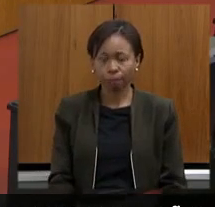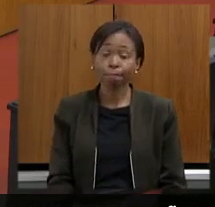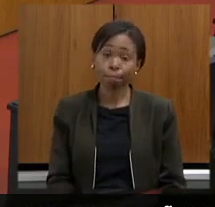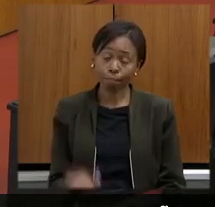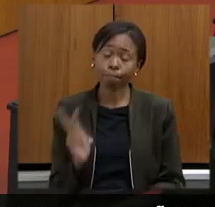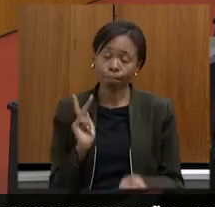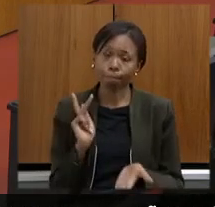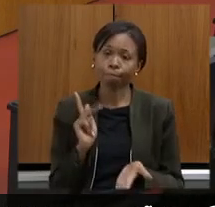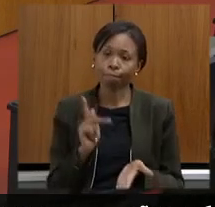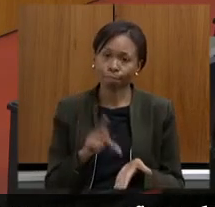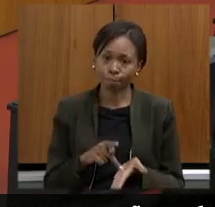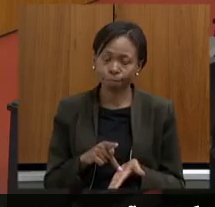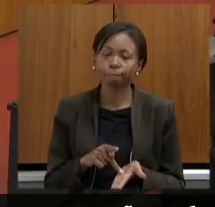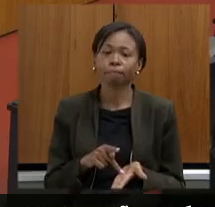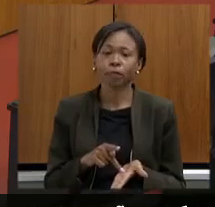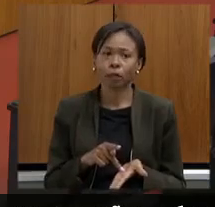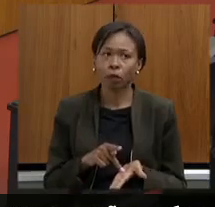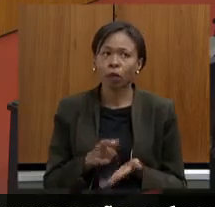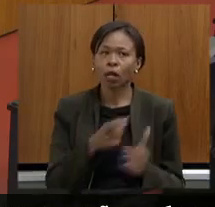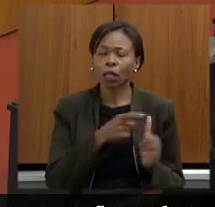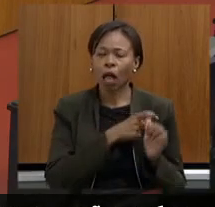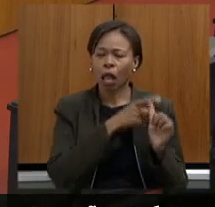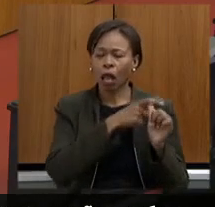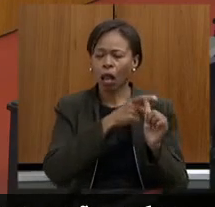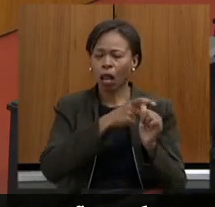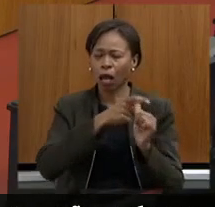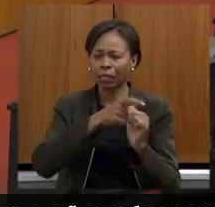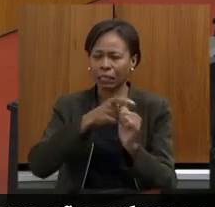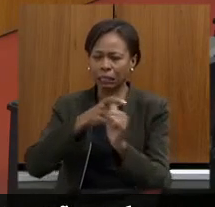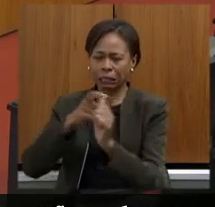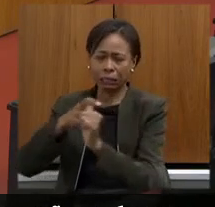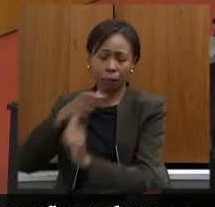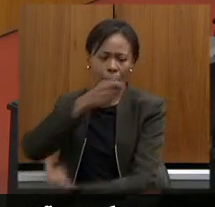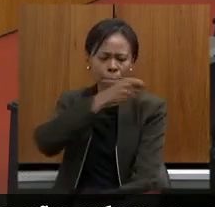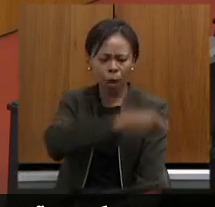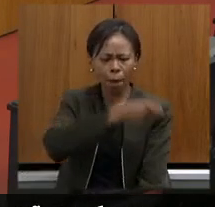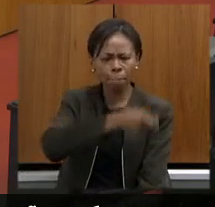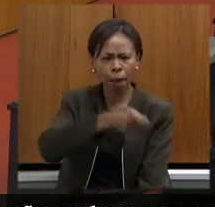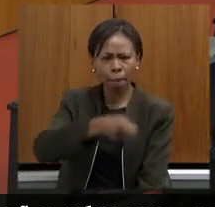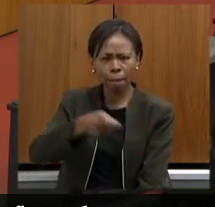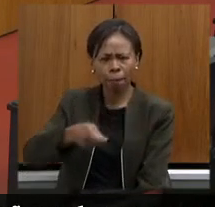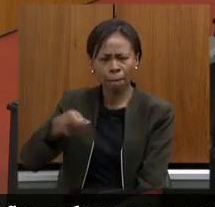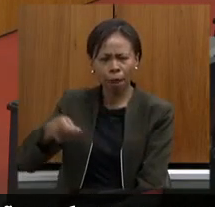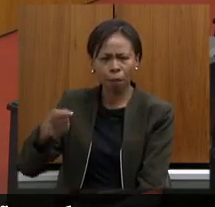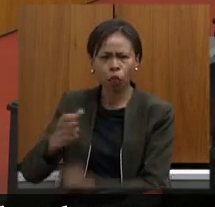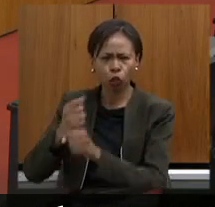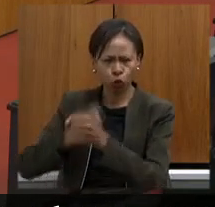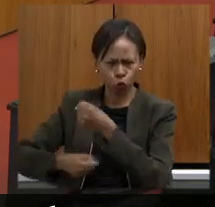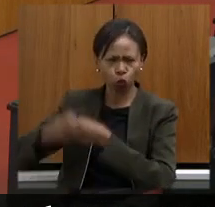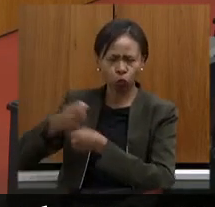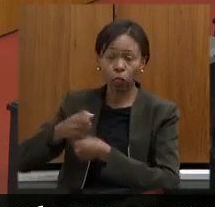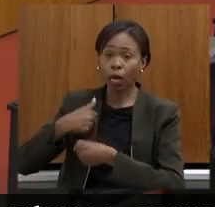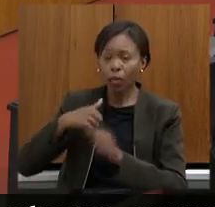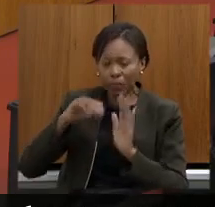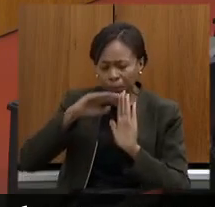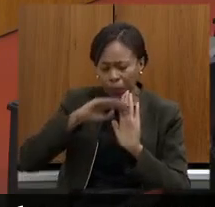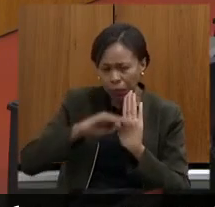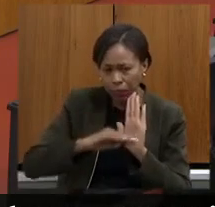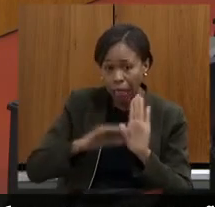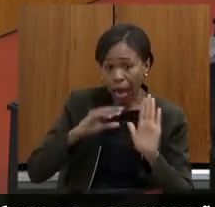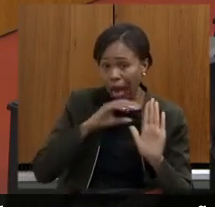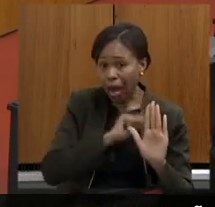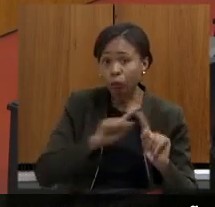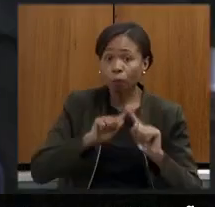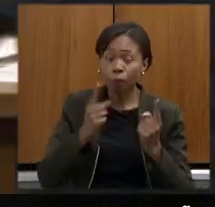realmente muitas dívidas foram pagas nos últimos anos tô tentando fazer uma lista rápido aqui mas